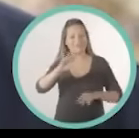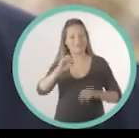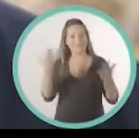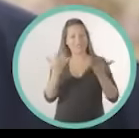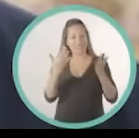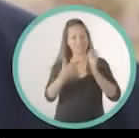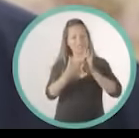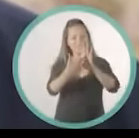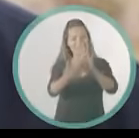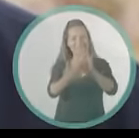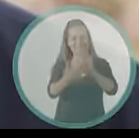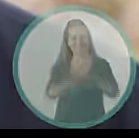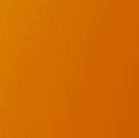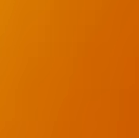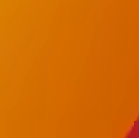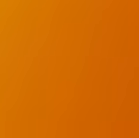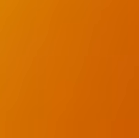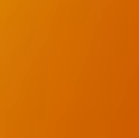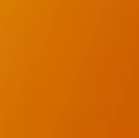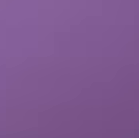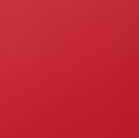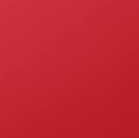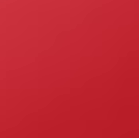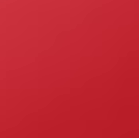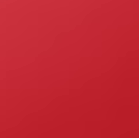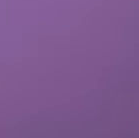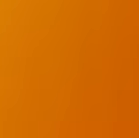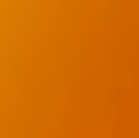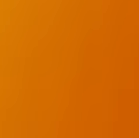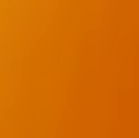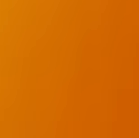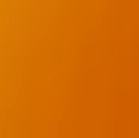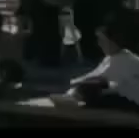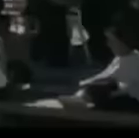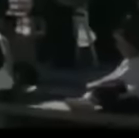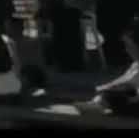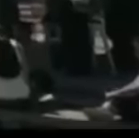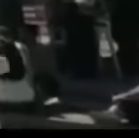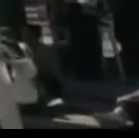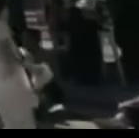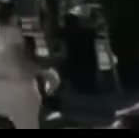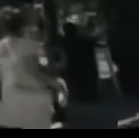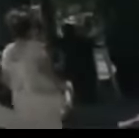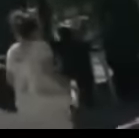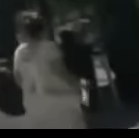quero compartilhar com vocês agora. Freixo 50, prefeito.